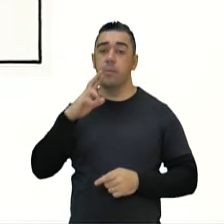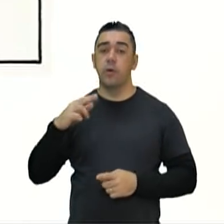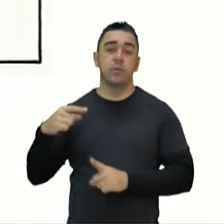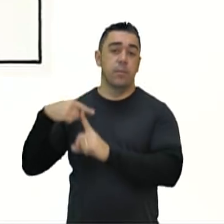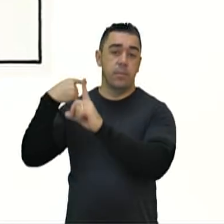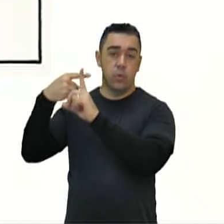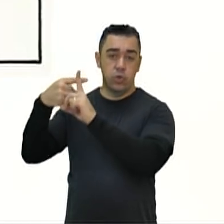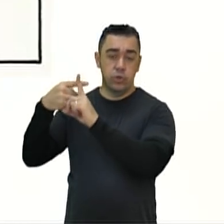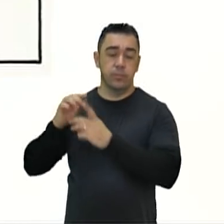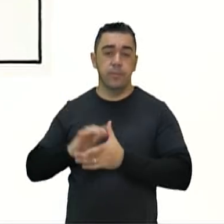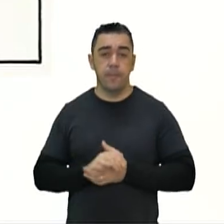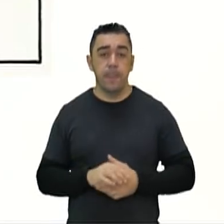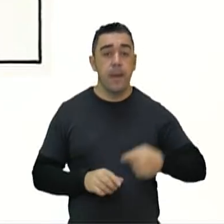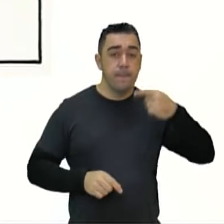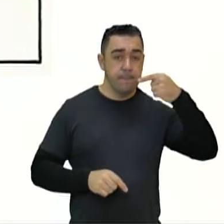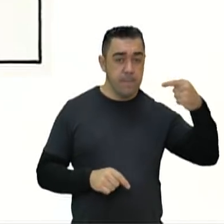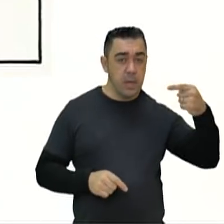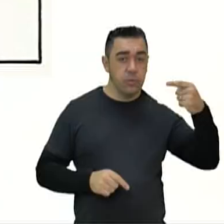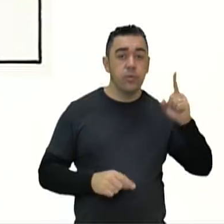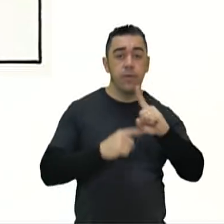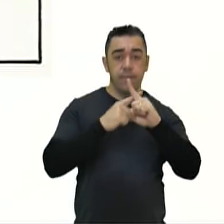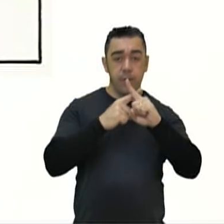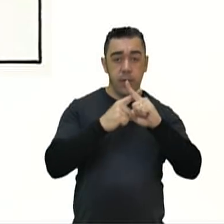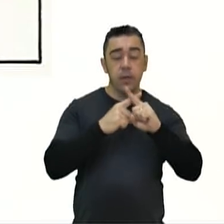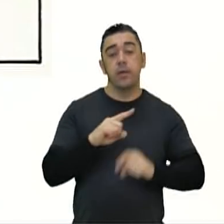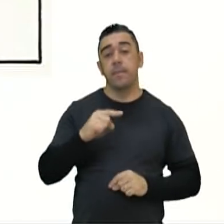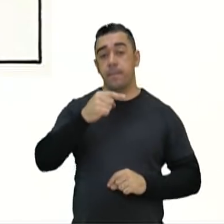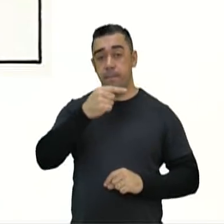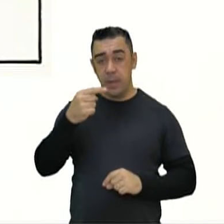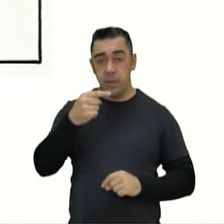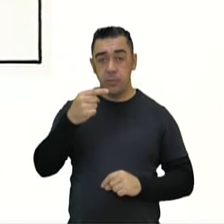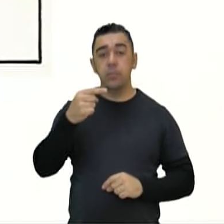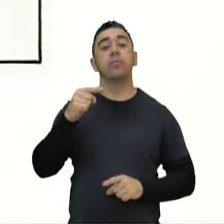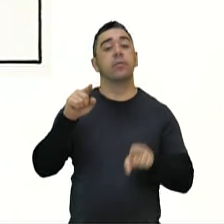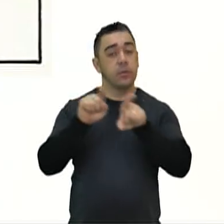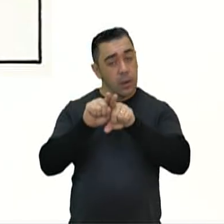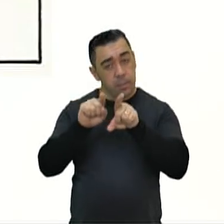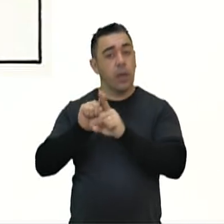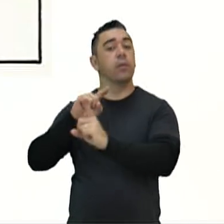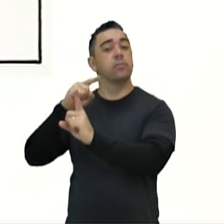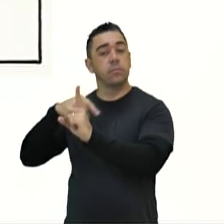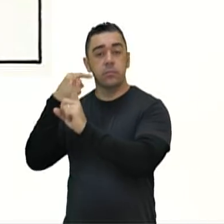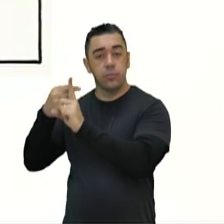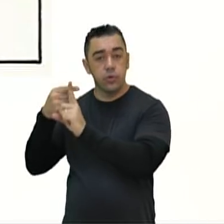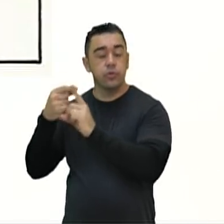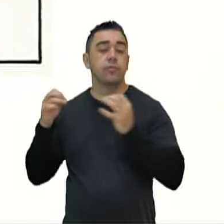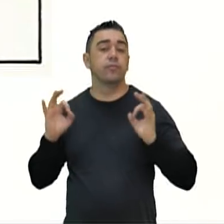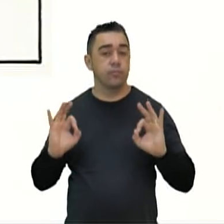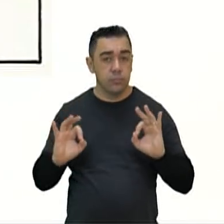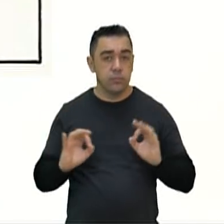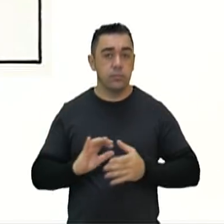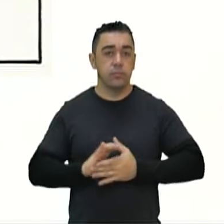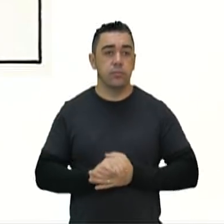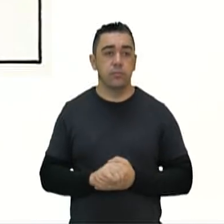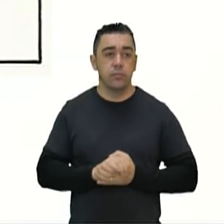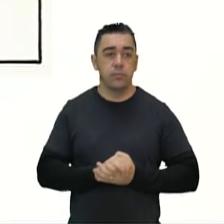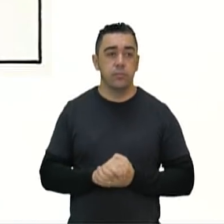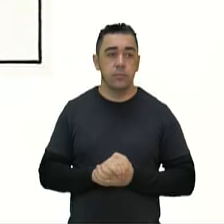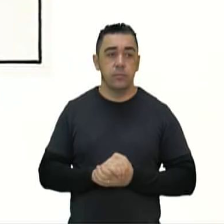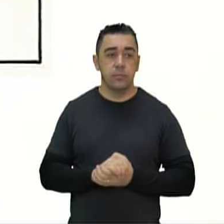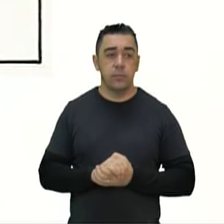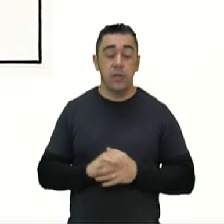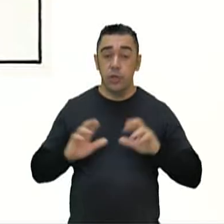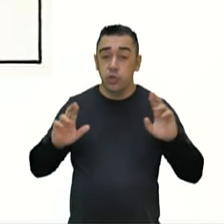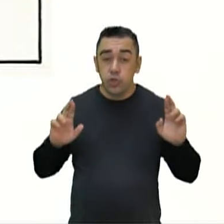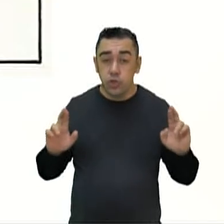positivo. Quando for menos multiplicado por menos, ele vai ser positivo.